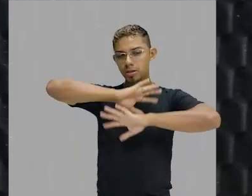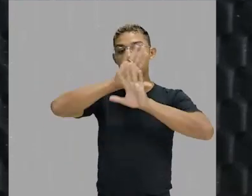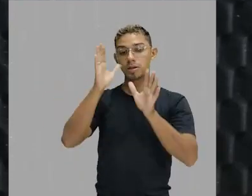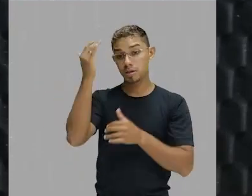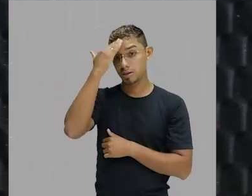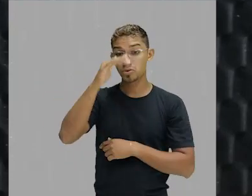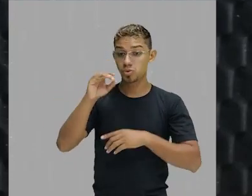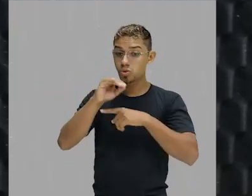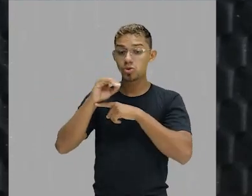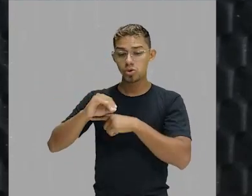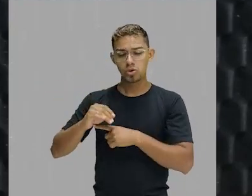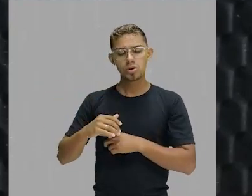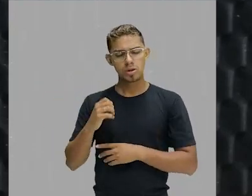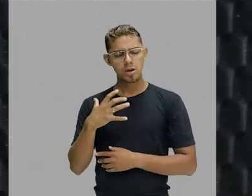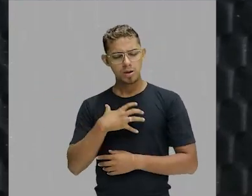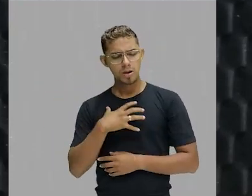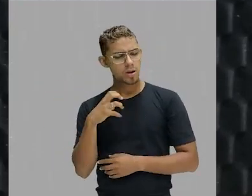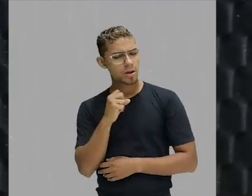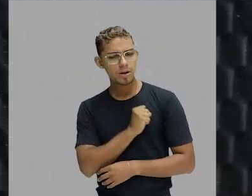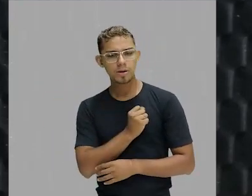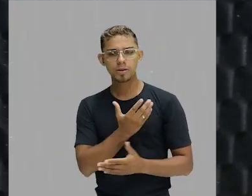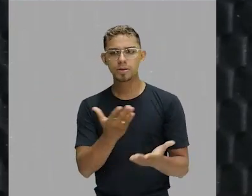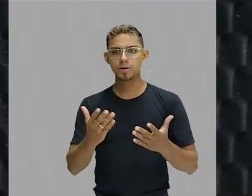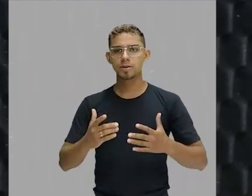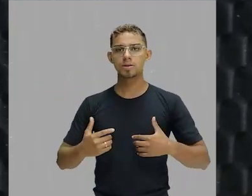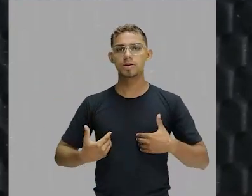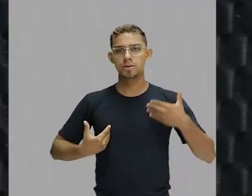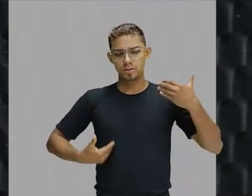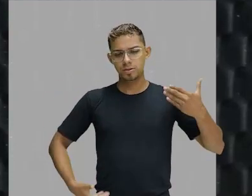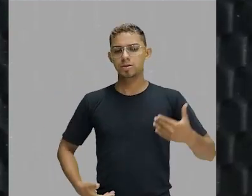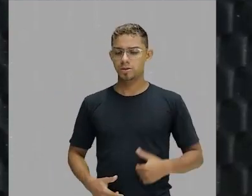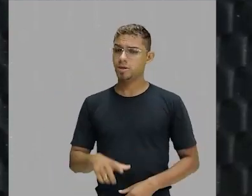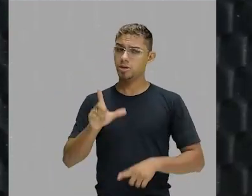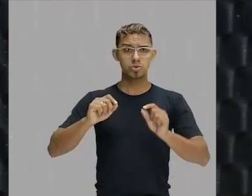se orgulhem do que vocês têm. Né? Eu vou deixar a frase bem aqui da camisa, diz assim,